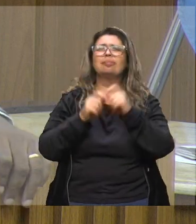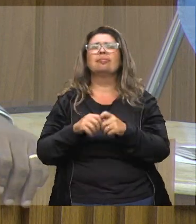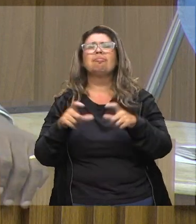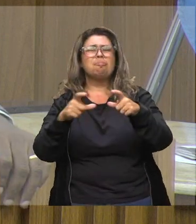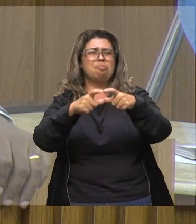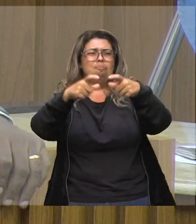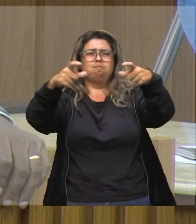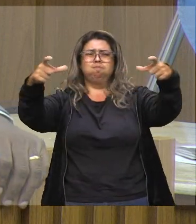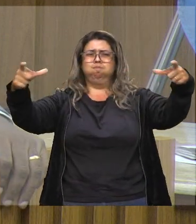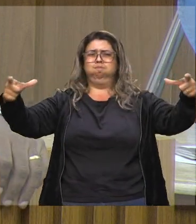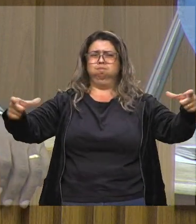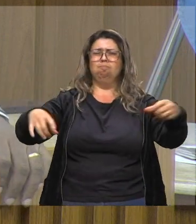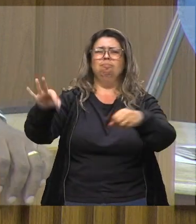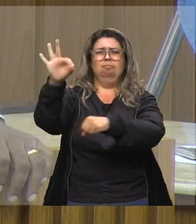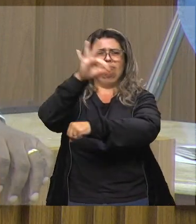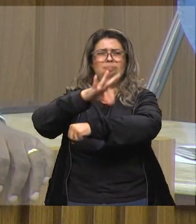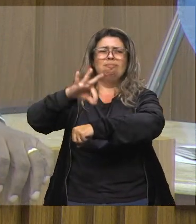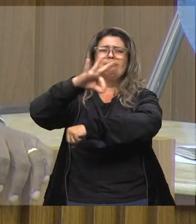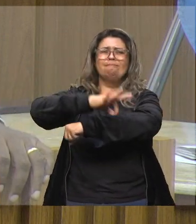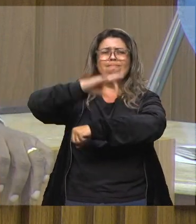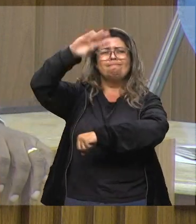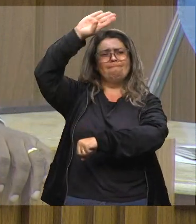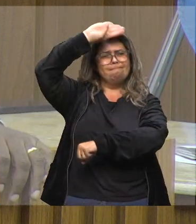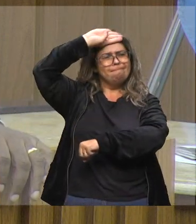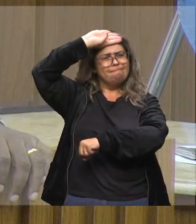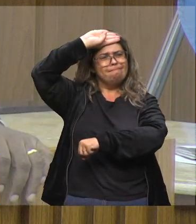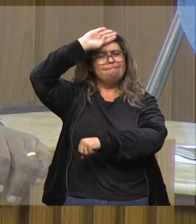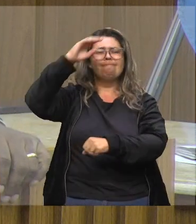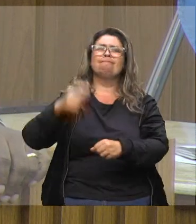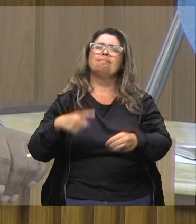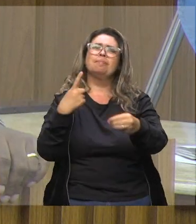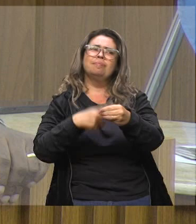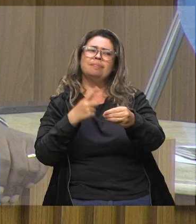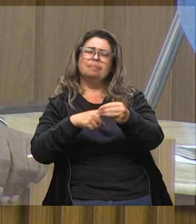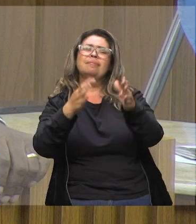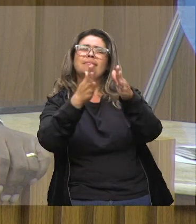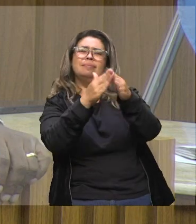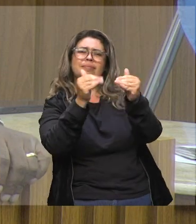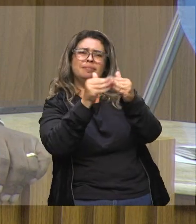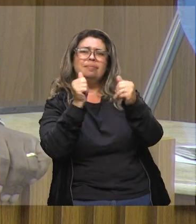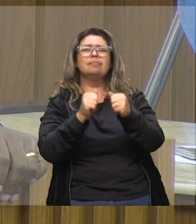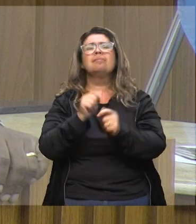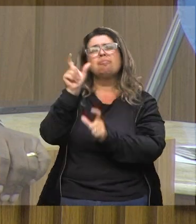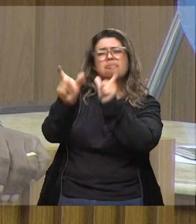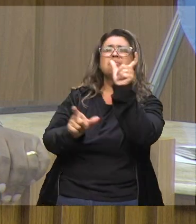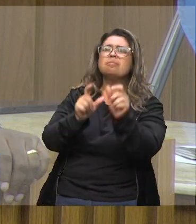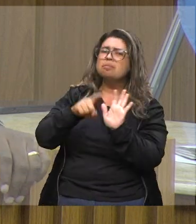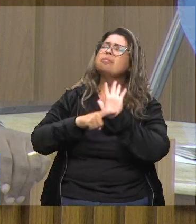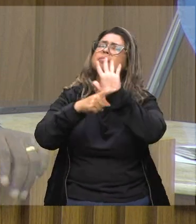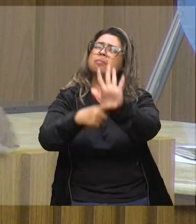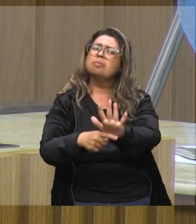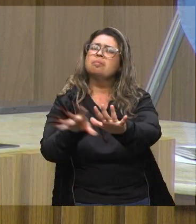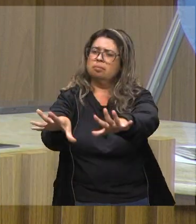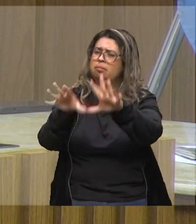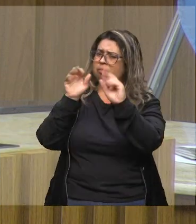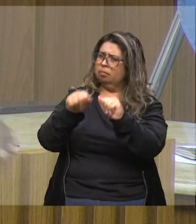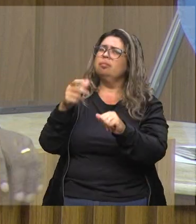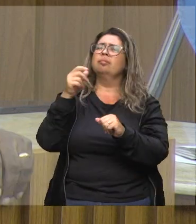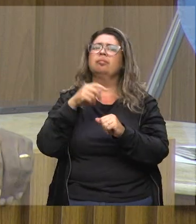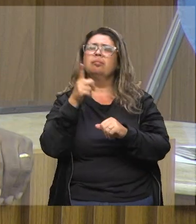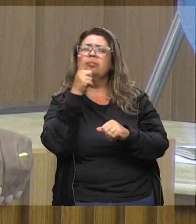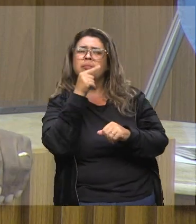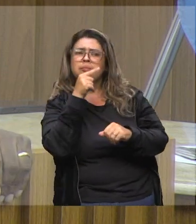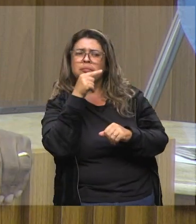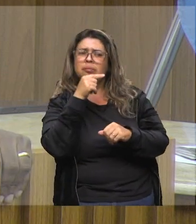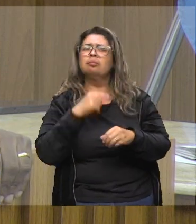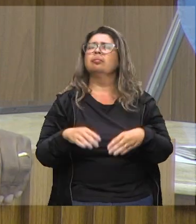de dengue em nossa cidade. Então, nós pedimos para a população contribuir, né, tirando as vasilhas com